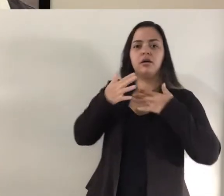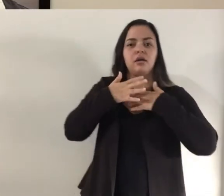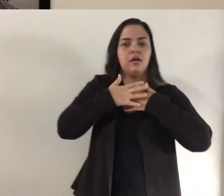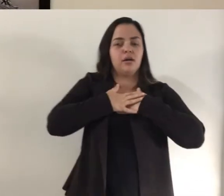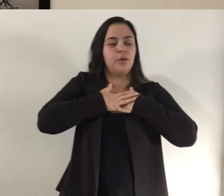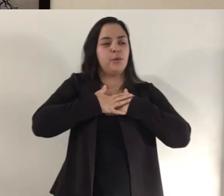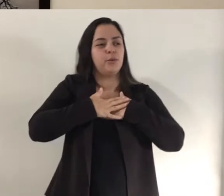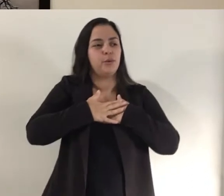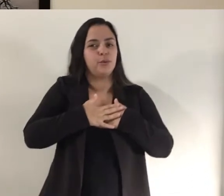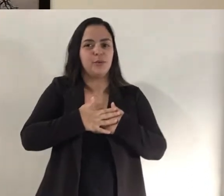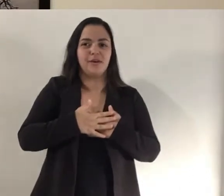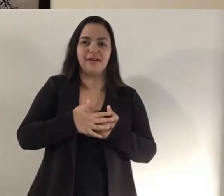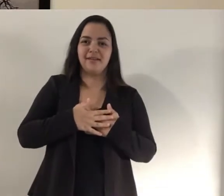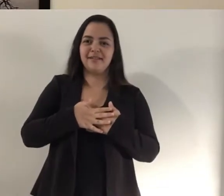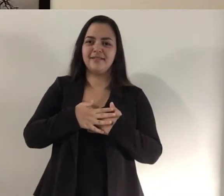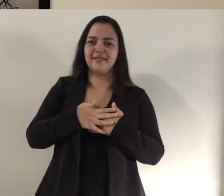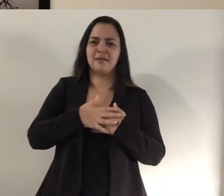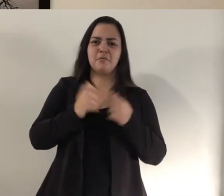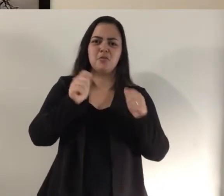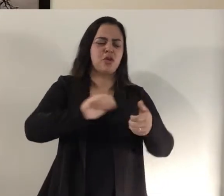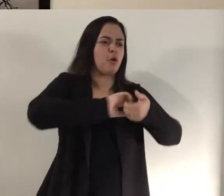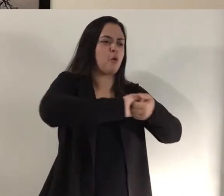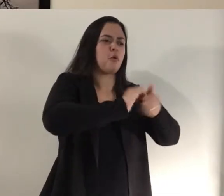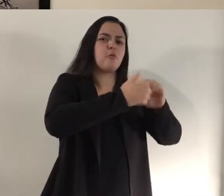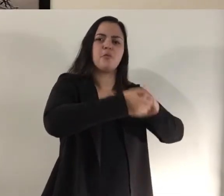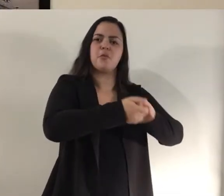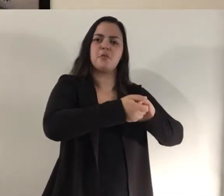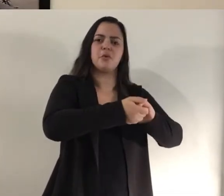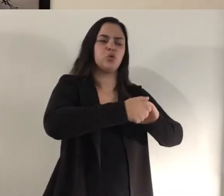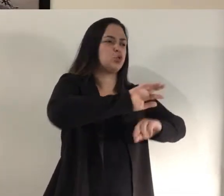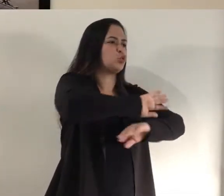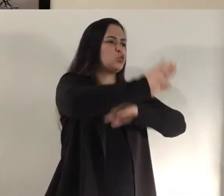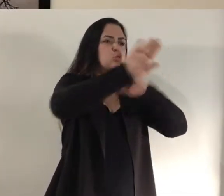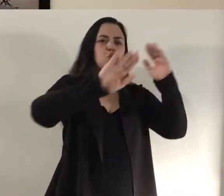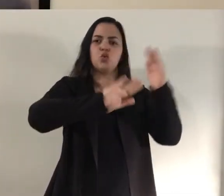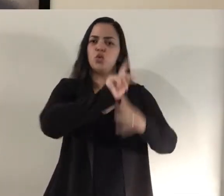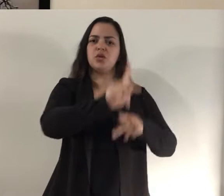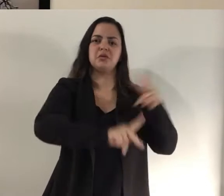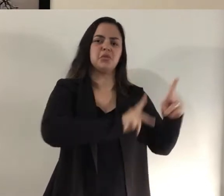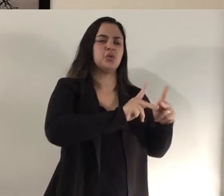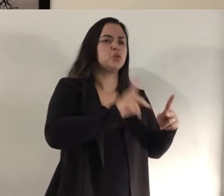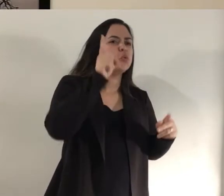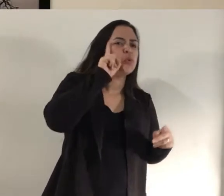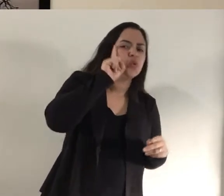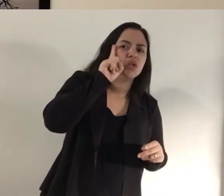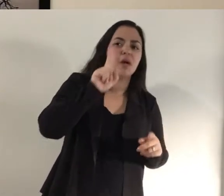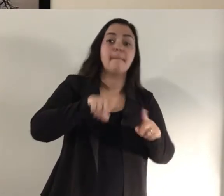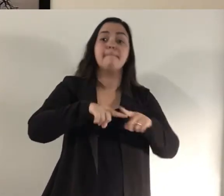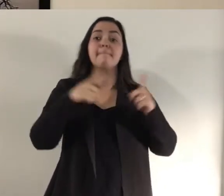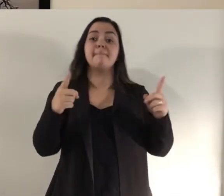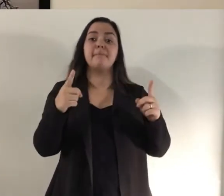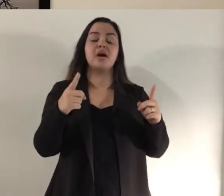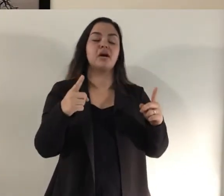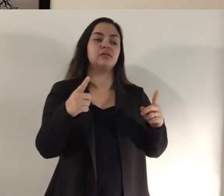ser uma saudação usual e comum para todas as pessoas, uma saudação corriqueira, mas para ele e para os discípulos,